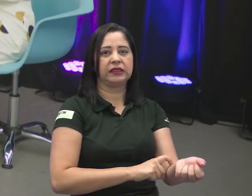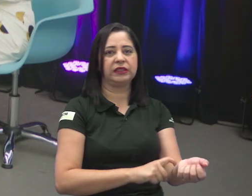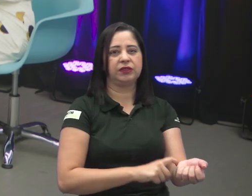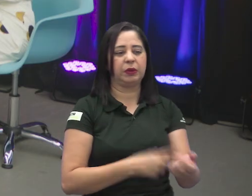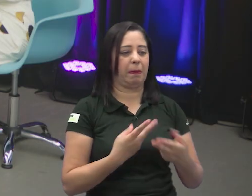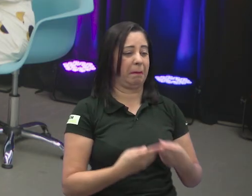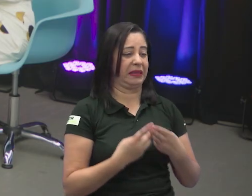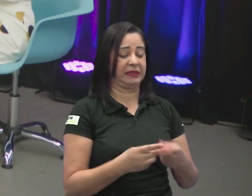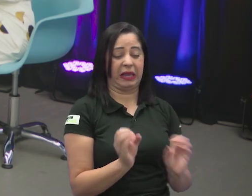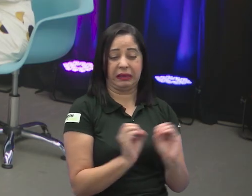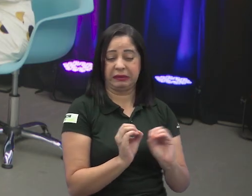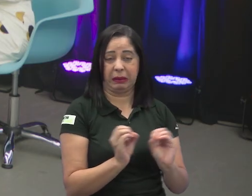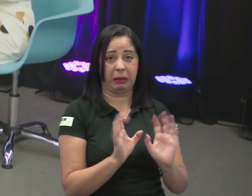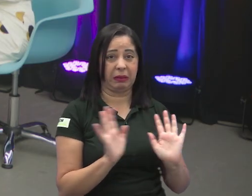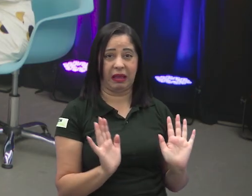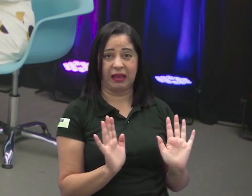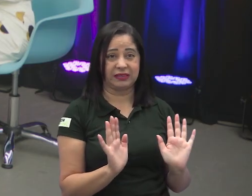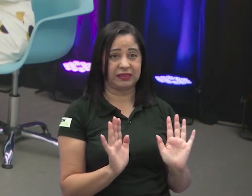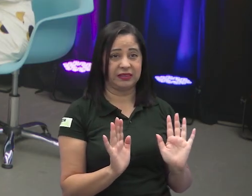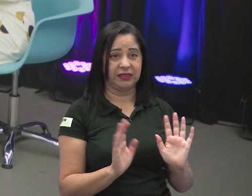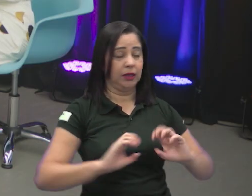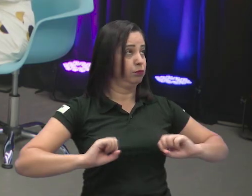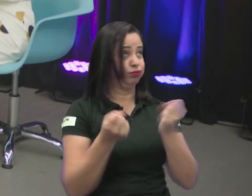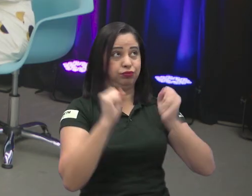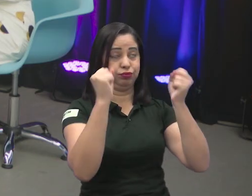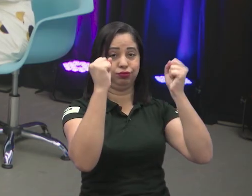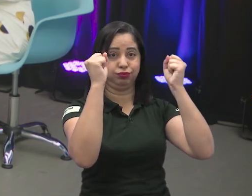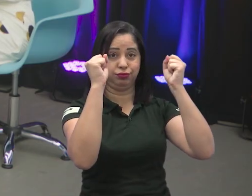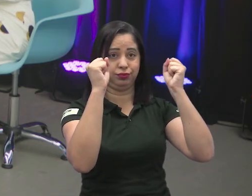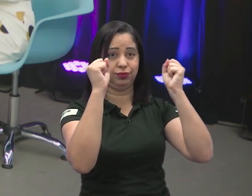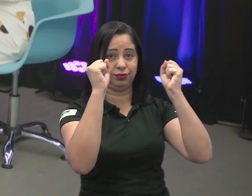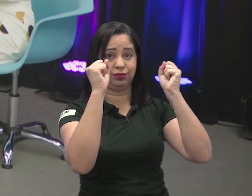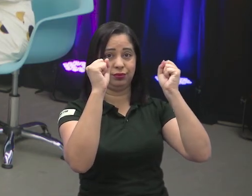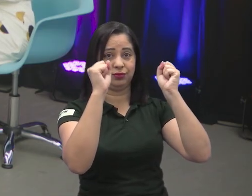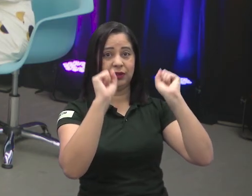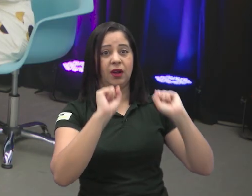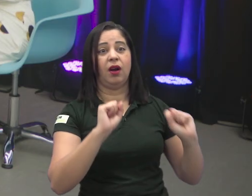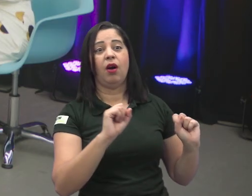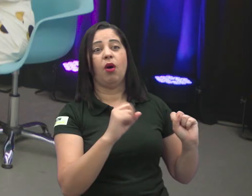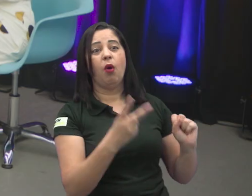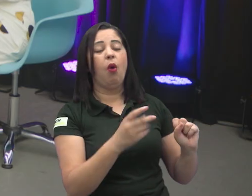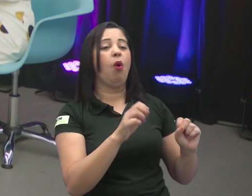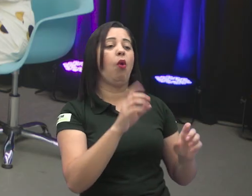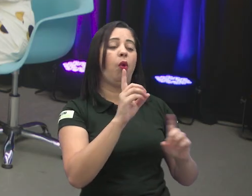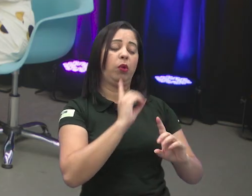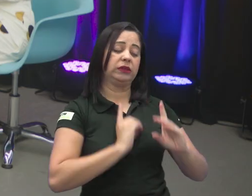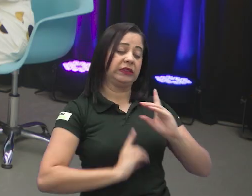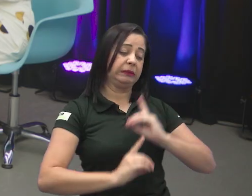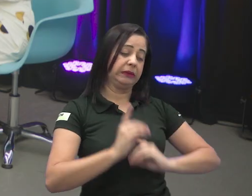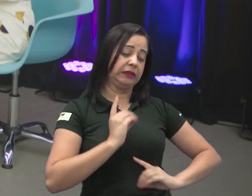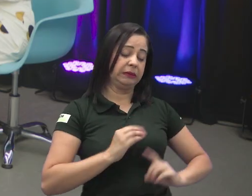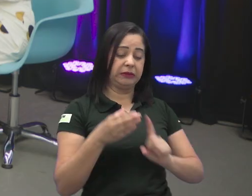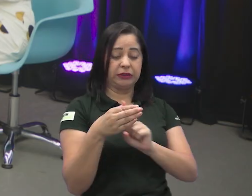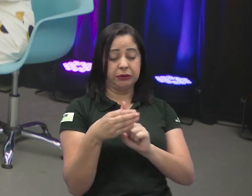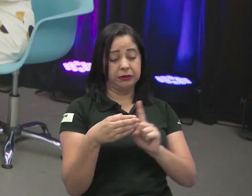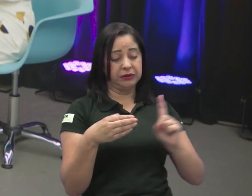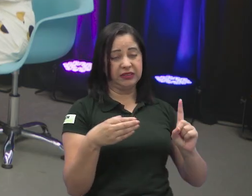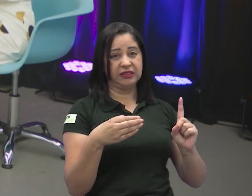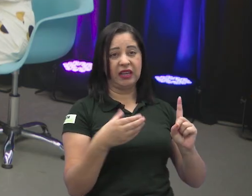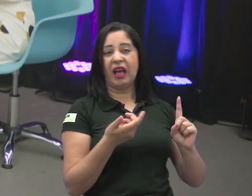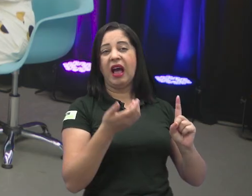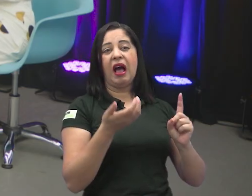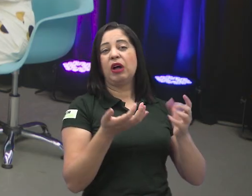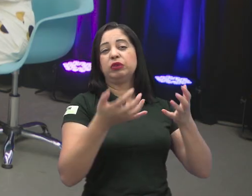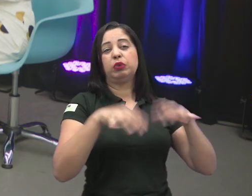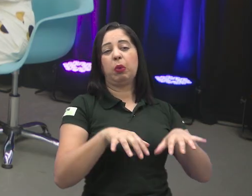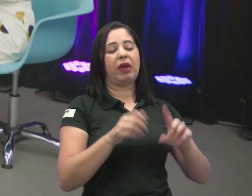nervoso, sem paciência, o chamado pavio curto, né? Ou então fica mais deprimido, isola, não quer mais sair com